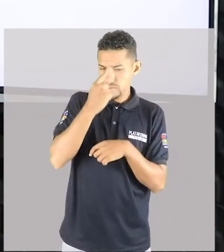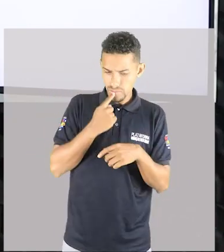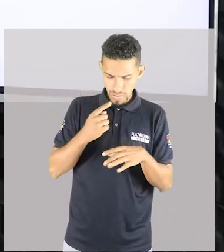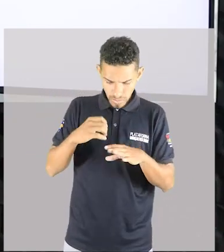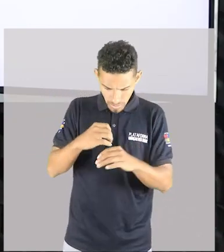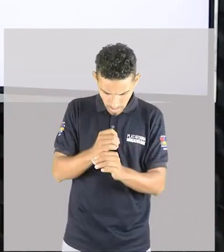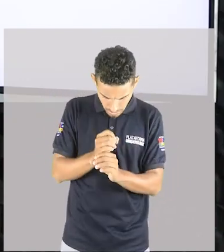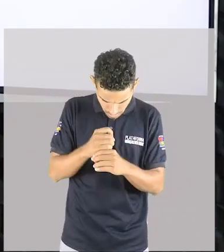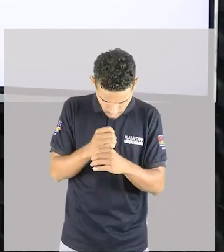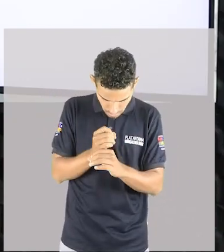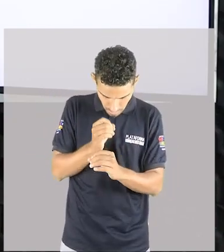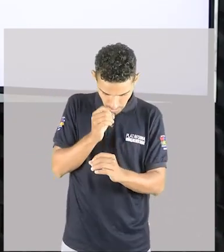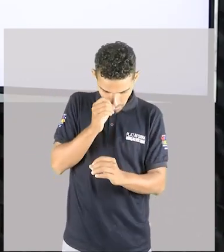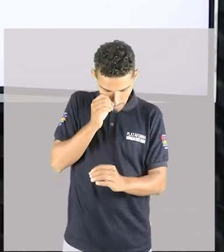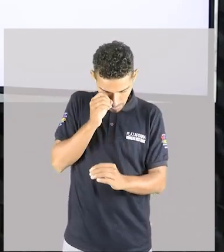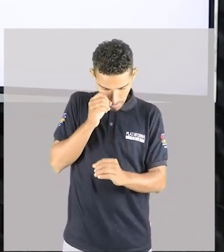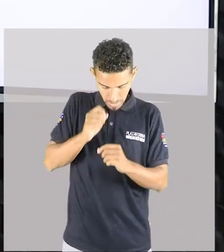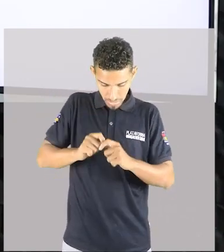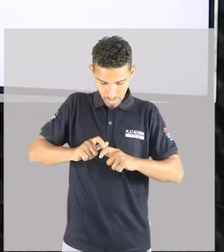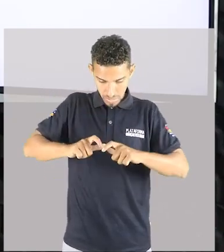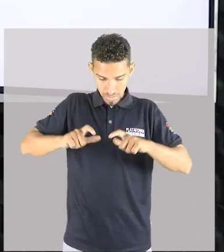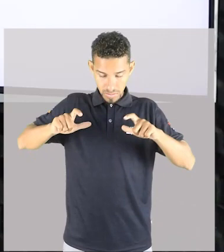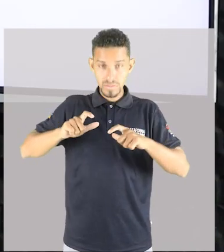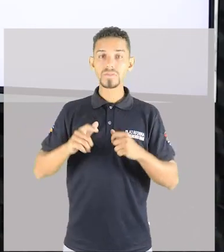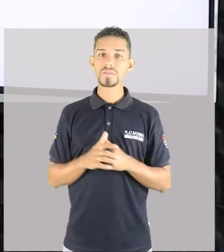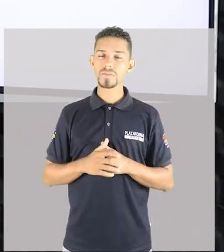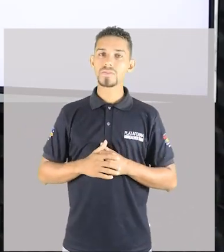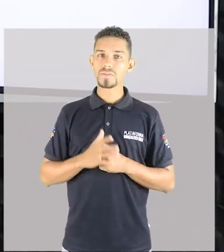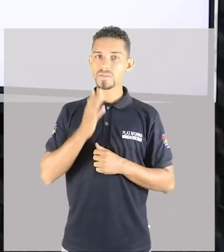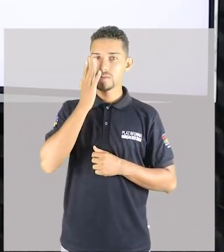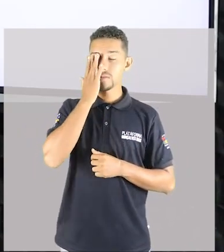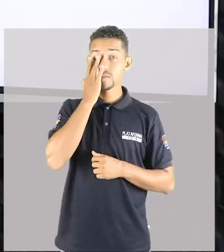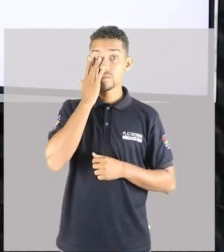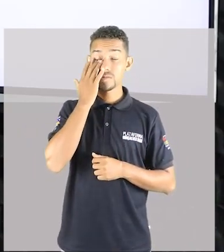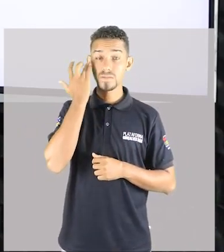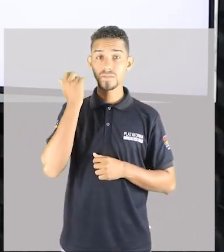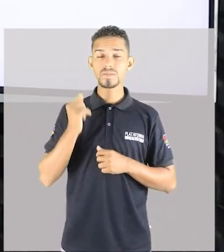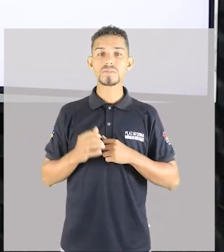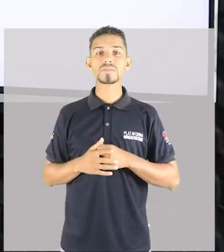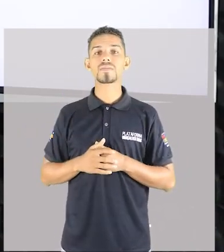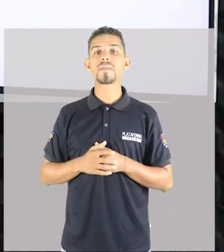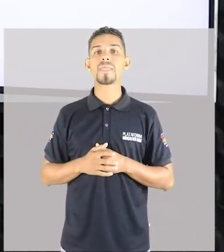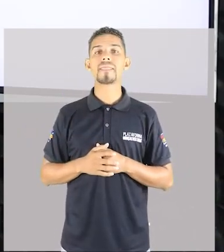uma imagem maior do que a imagem do objeto. Beleza?